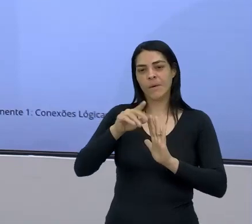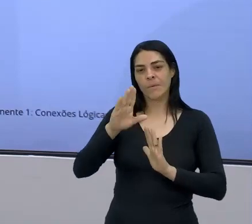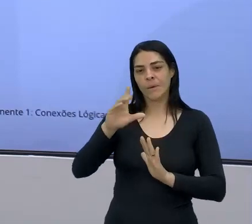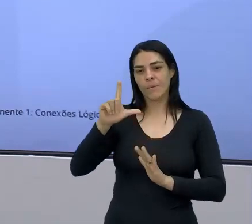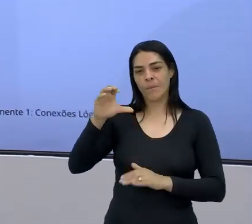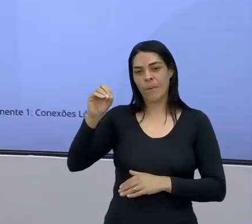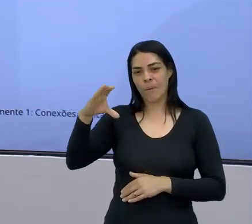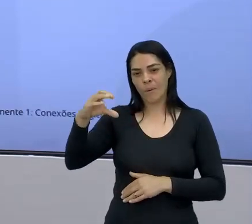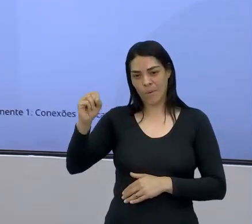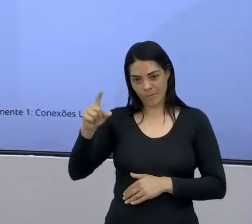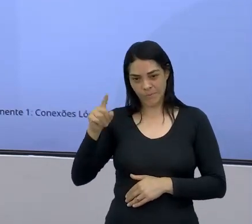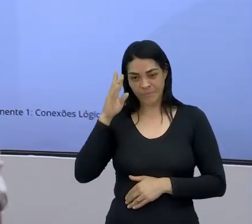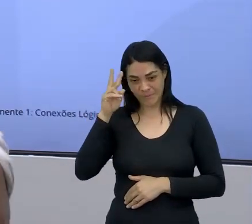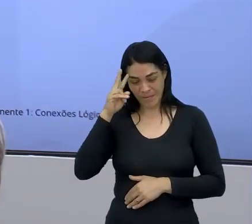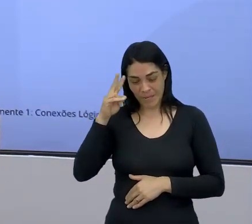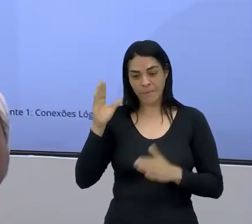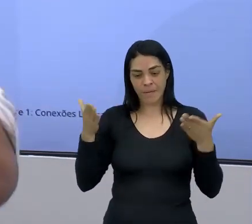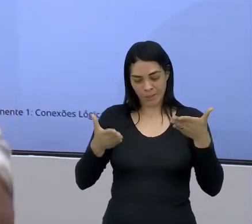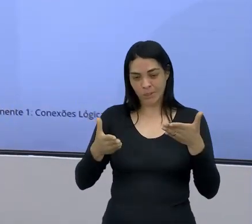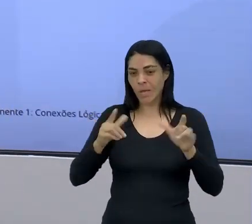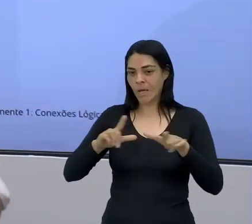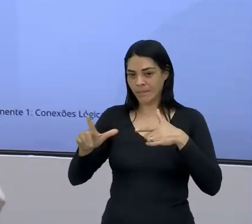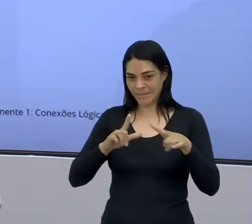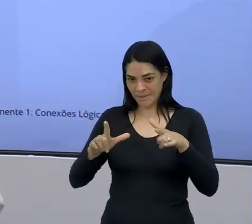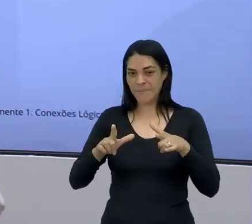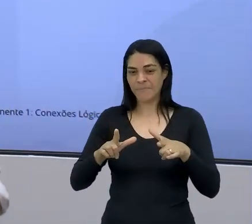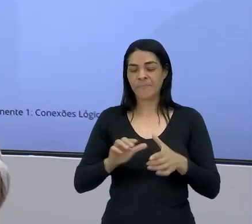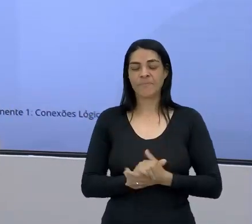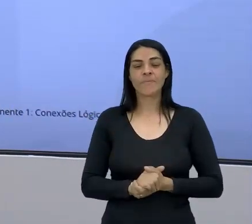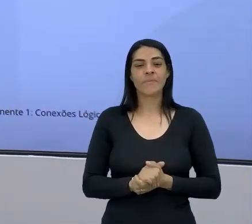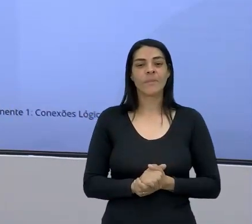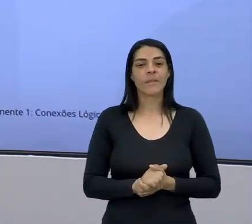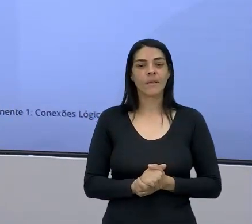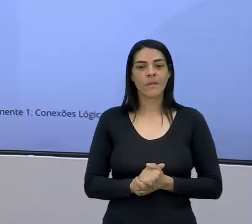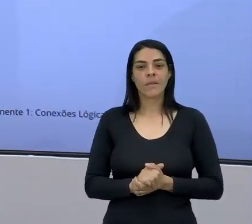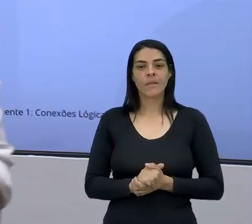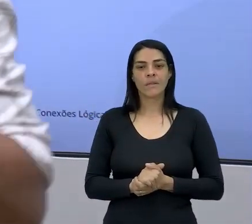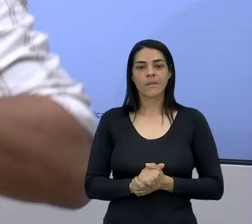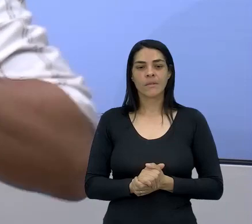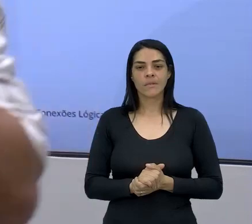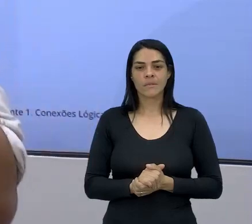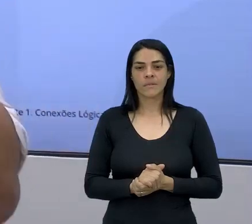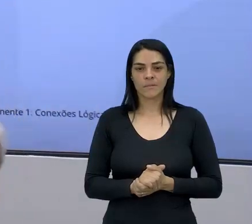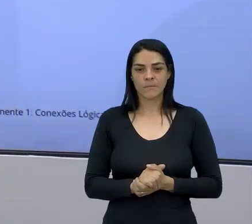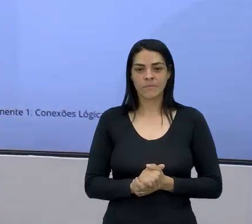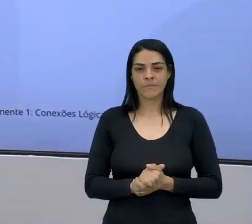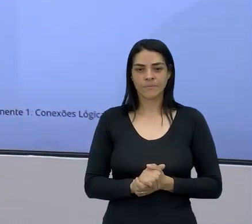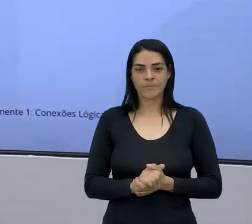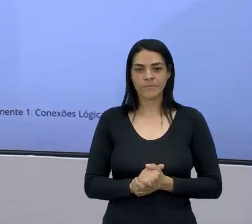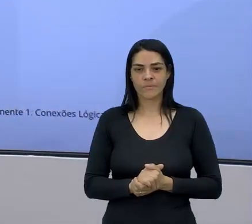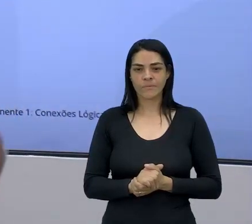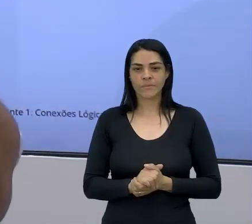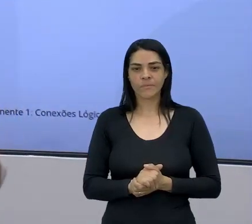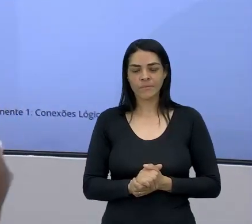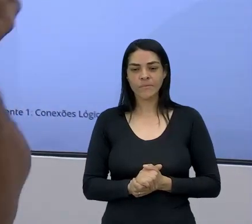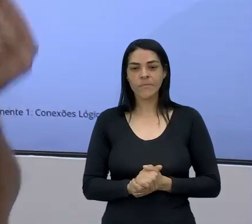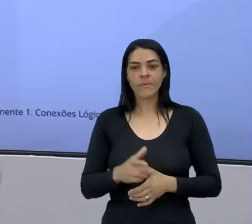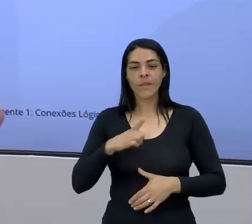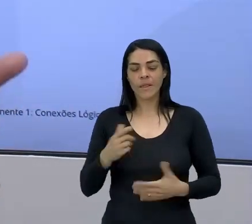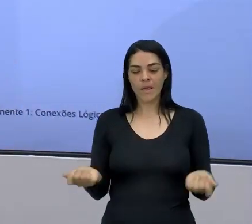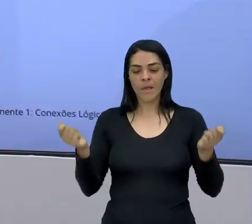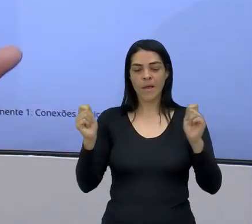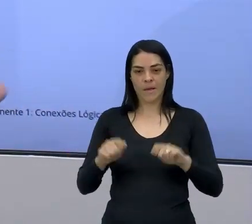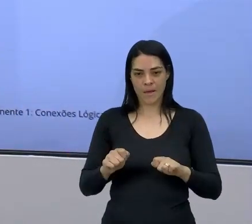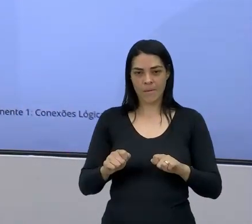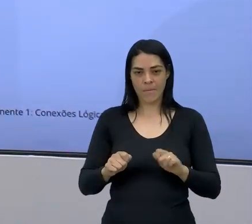lembra que a gente trabalhou com o Arduino? Eu acabei de falar da linguagem C, não foi? O Arduino, ele tem a possibilidade de ser